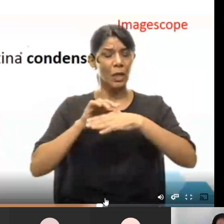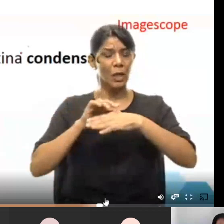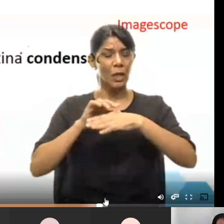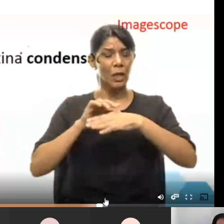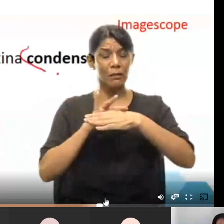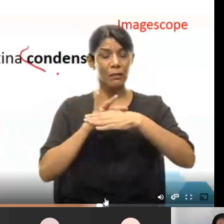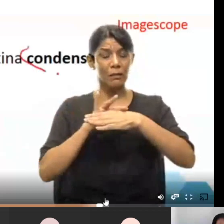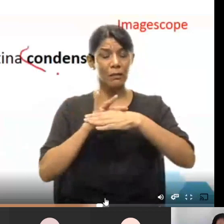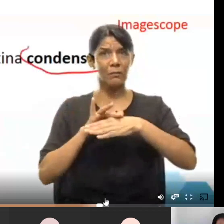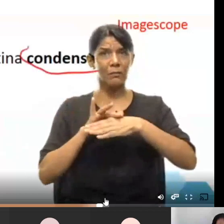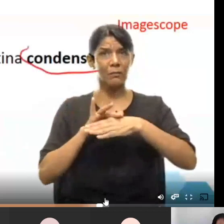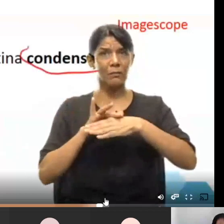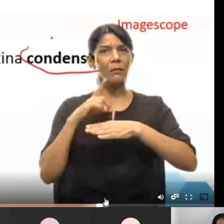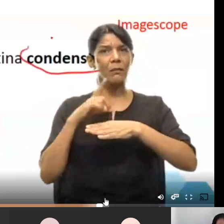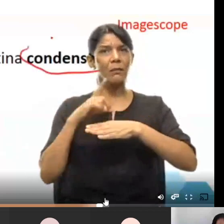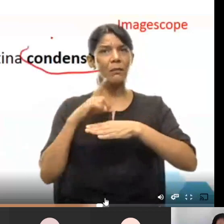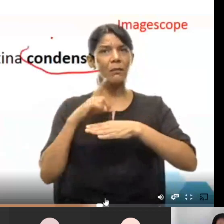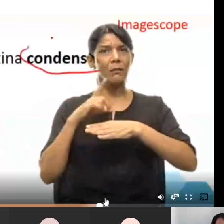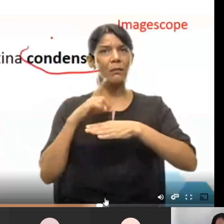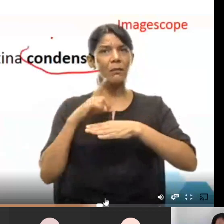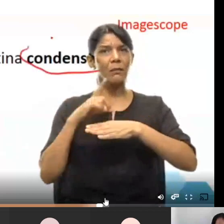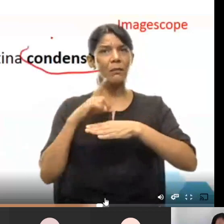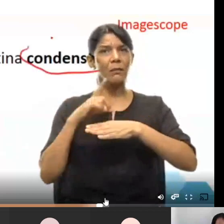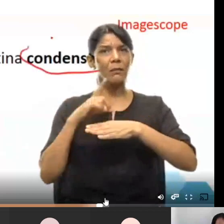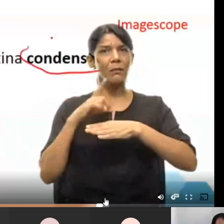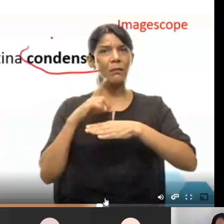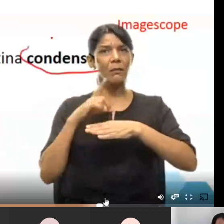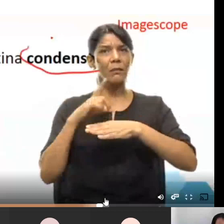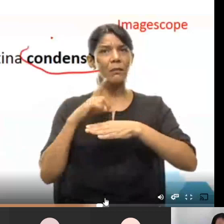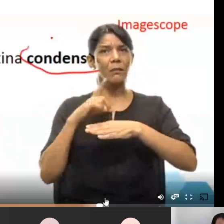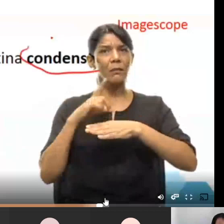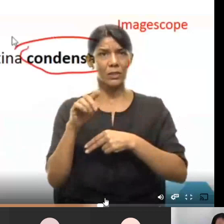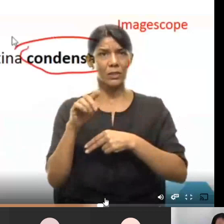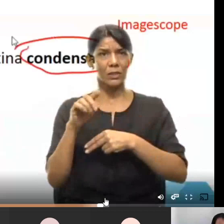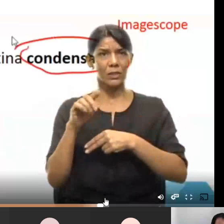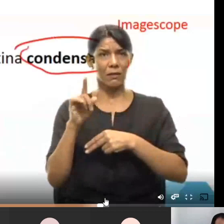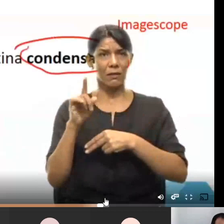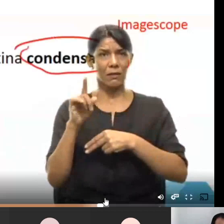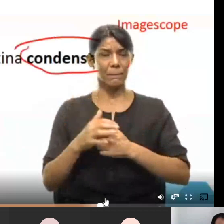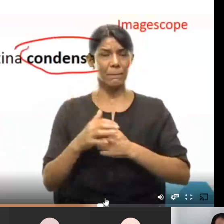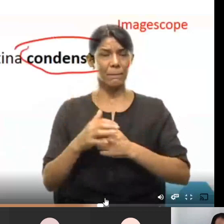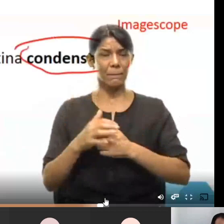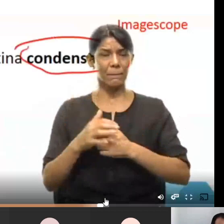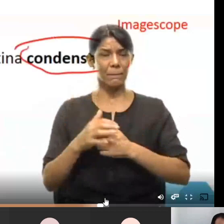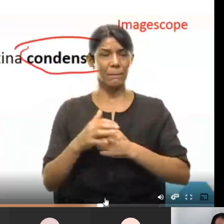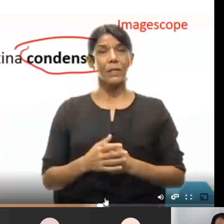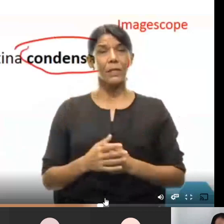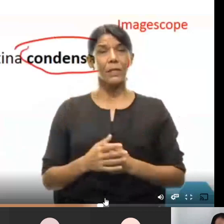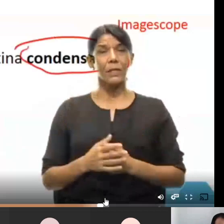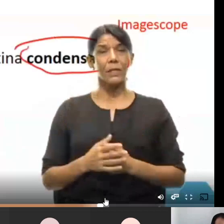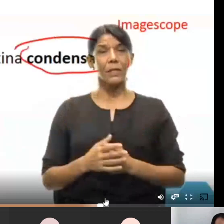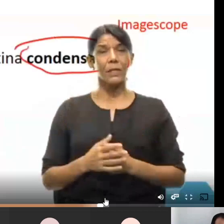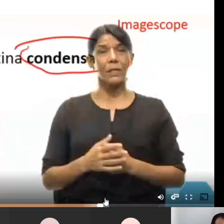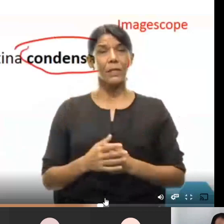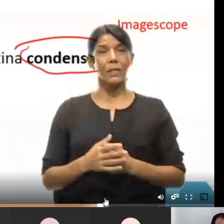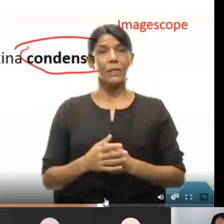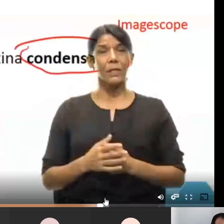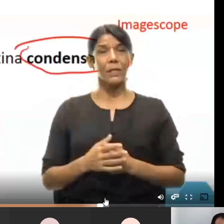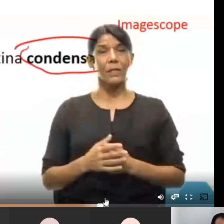e alguns focos de queratina condensada, certo? Vamos carregar então nossa lâmina